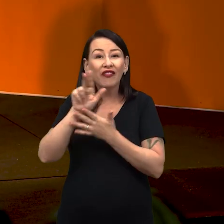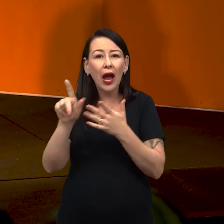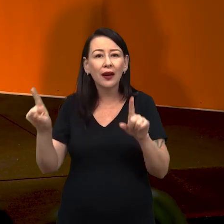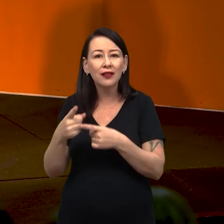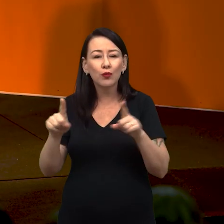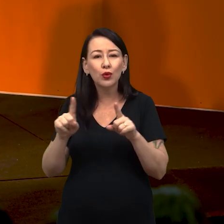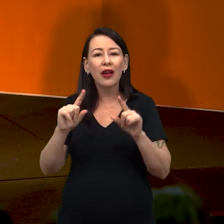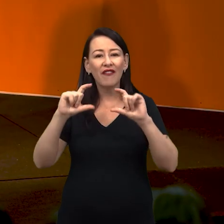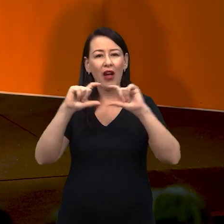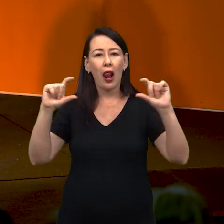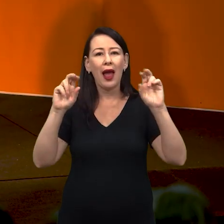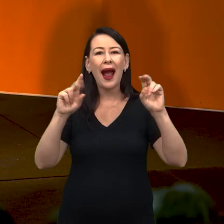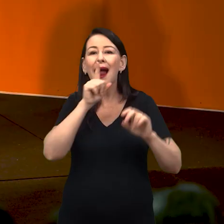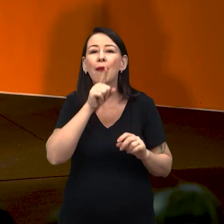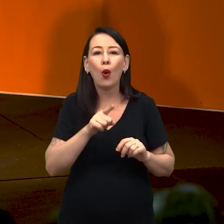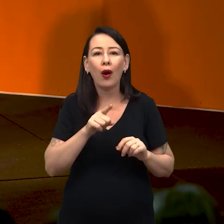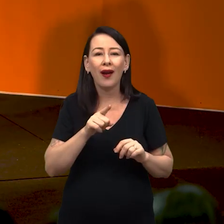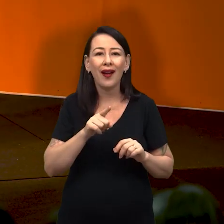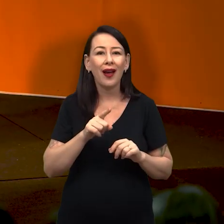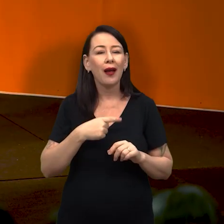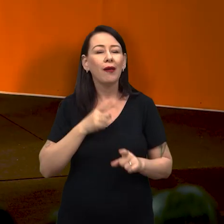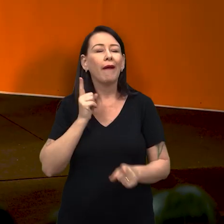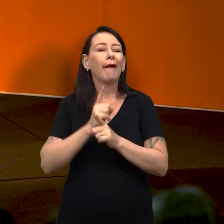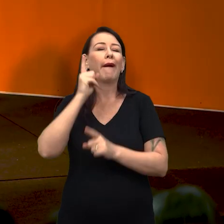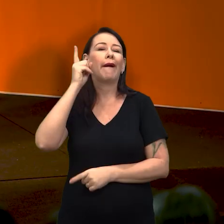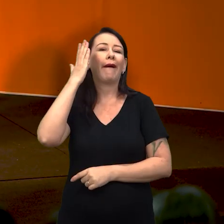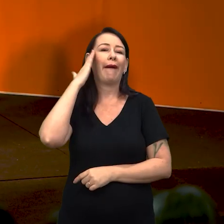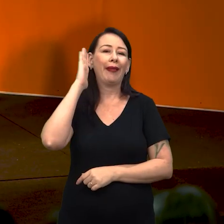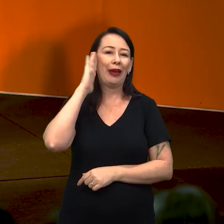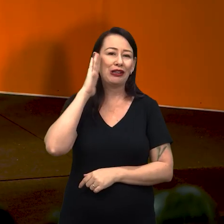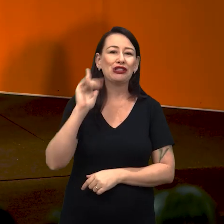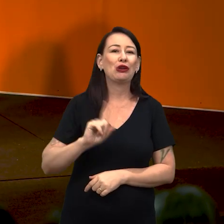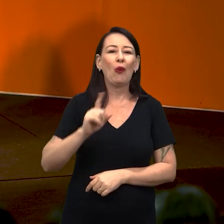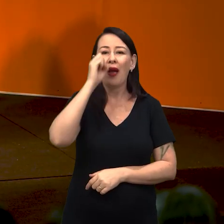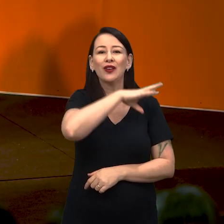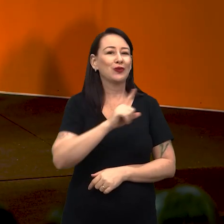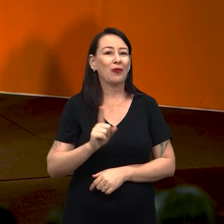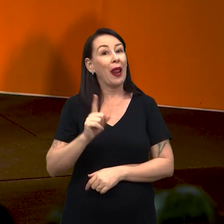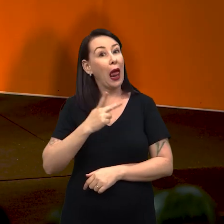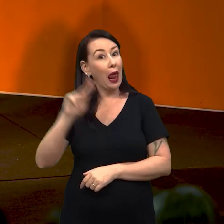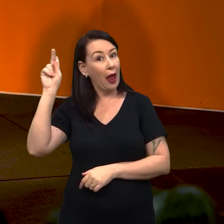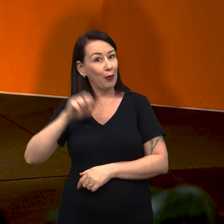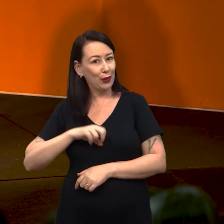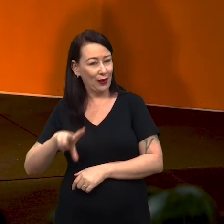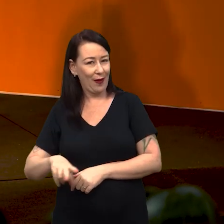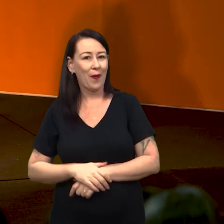acalantos em Portugal que usam esse cala-boca. E eu achei um cala-boca de Roraima. Olha que coisa mais linda